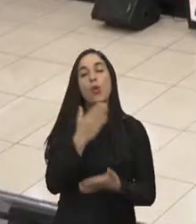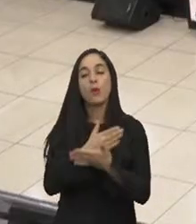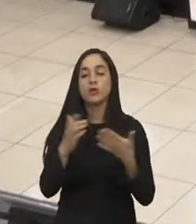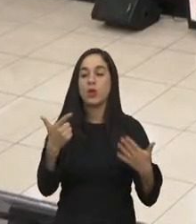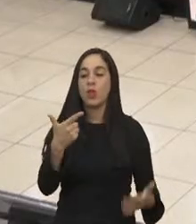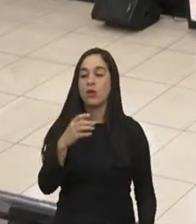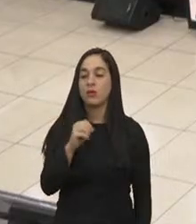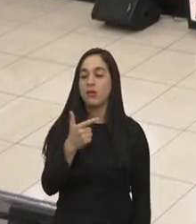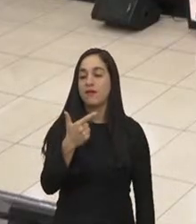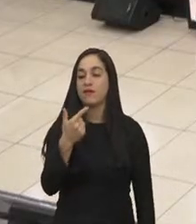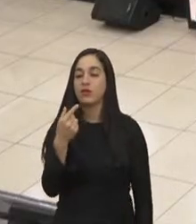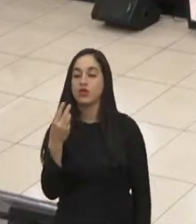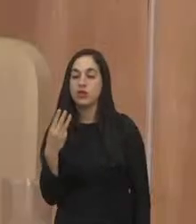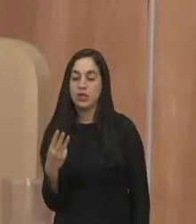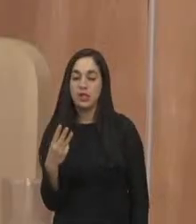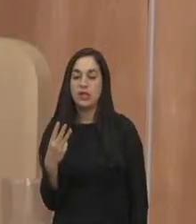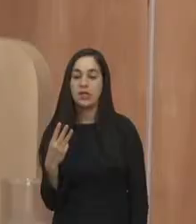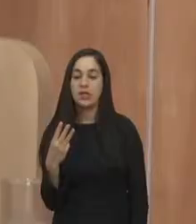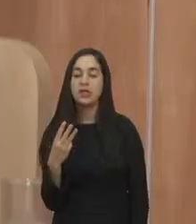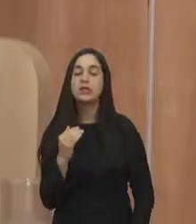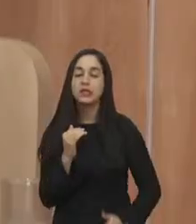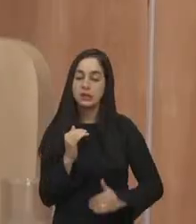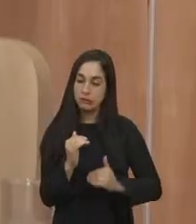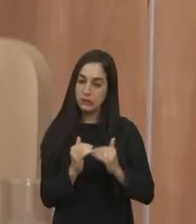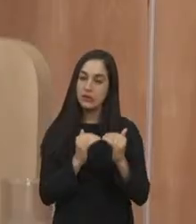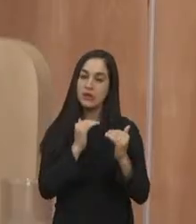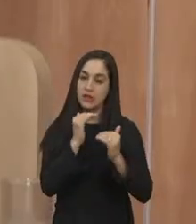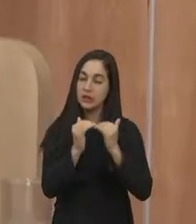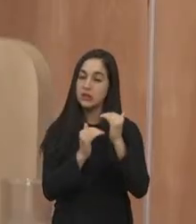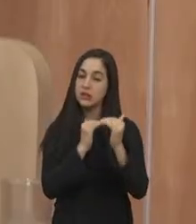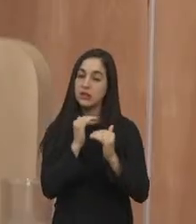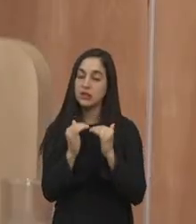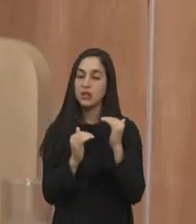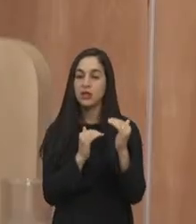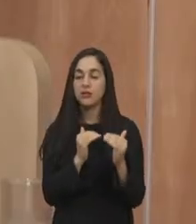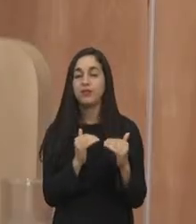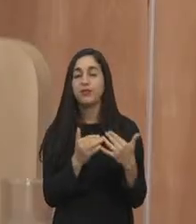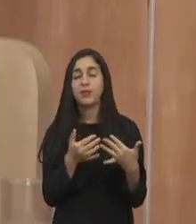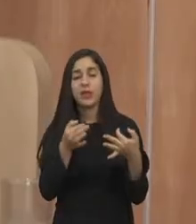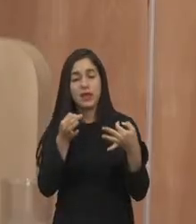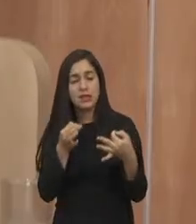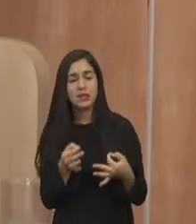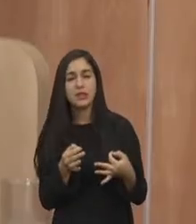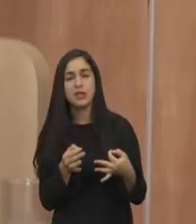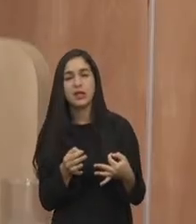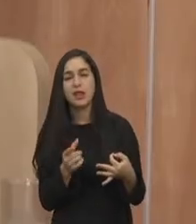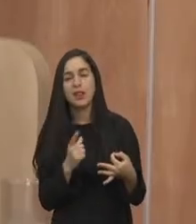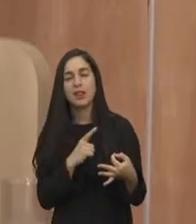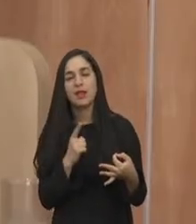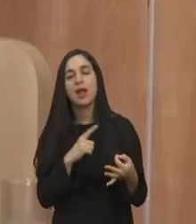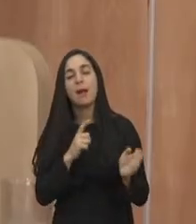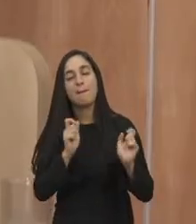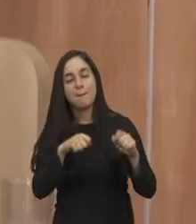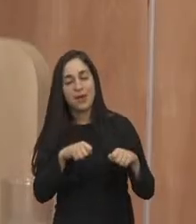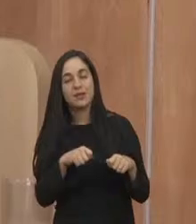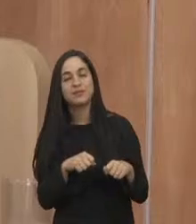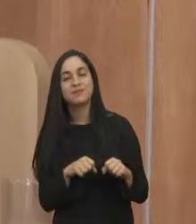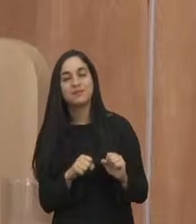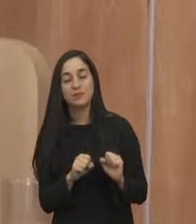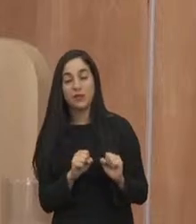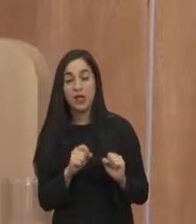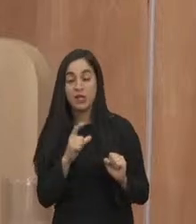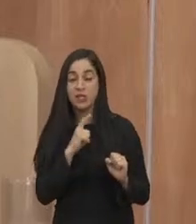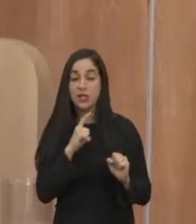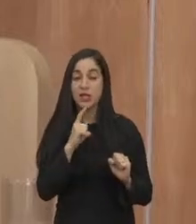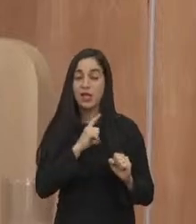Simone, e tem crescido bastante. E realmente gerou essa possibilidade dessa demanda da